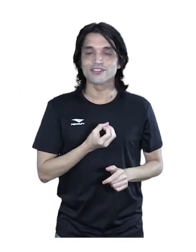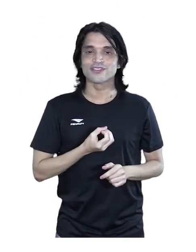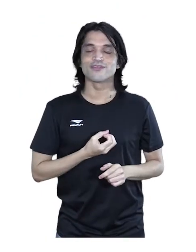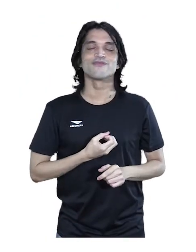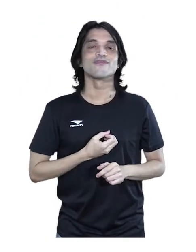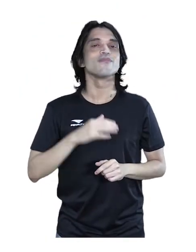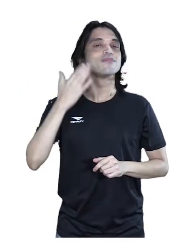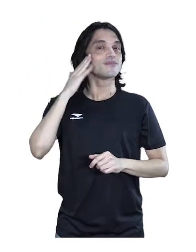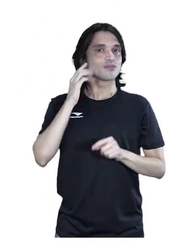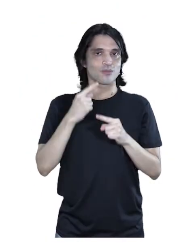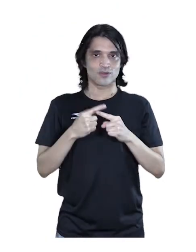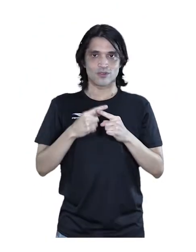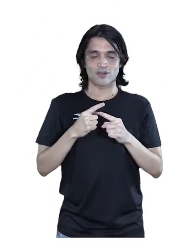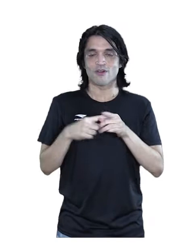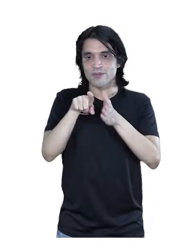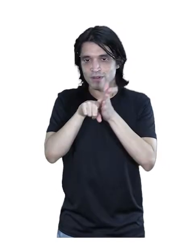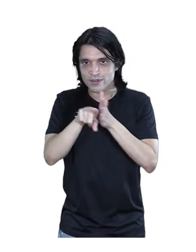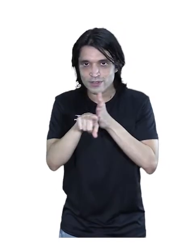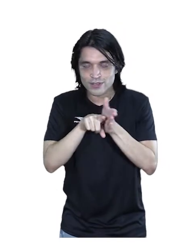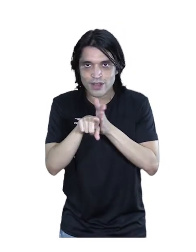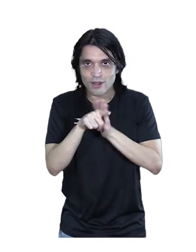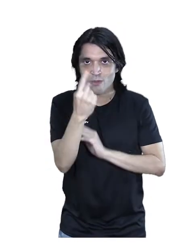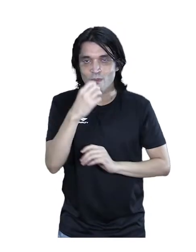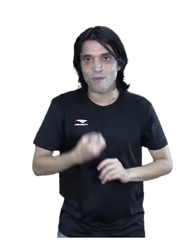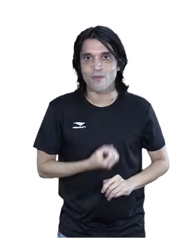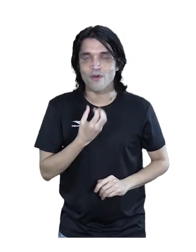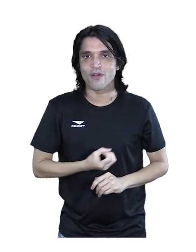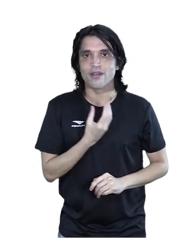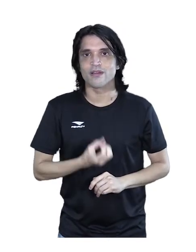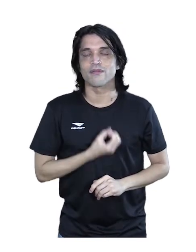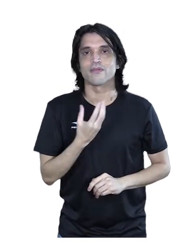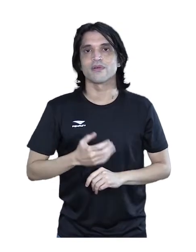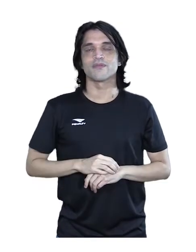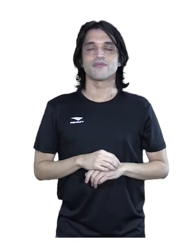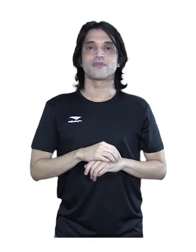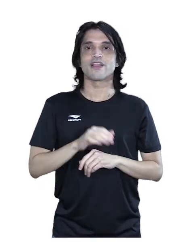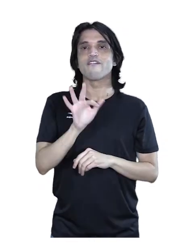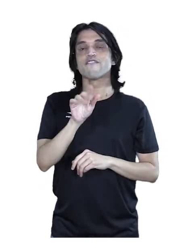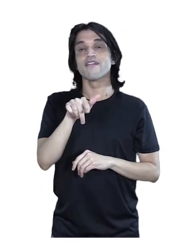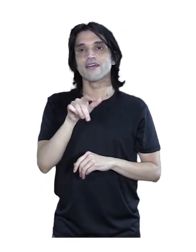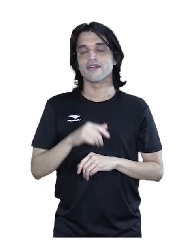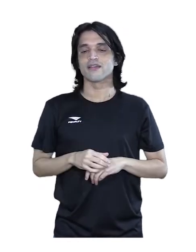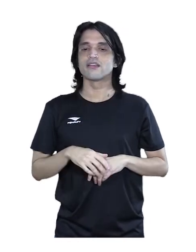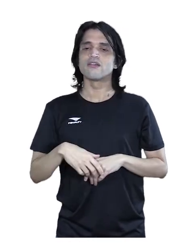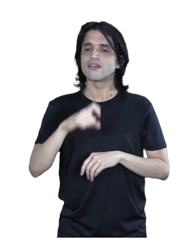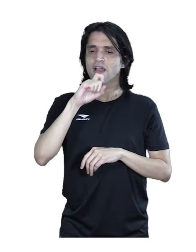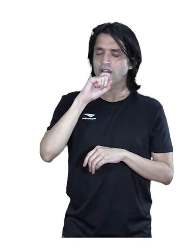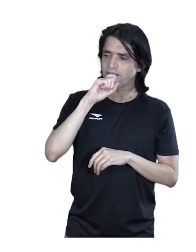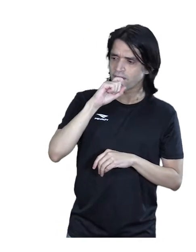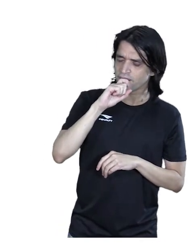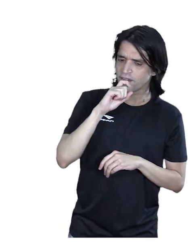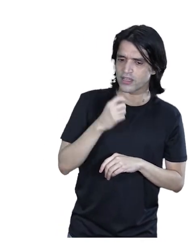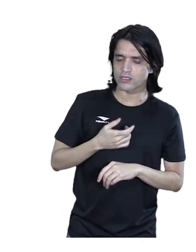Vamos analisar um de seus poemas, Profissão de Fé. Invejo o ourives quando